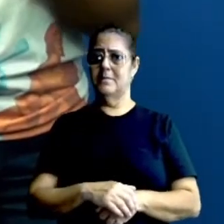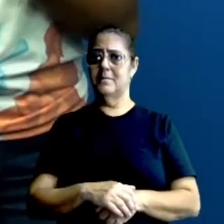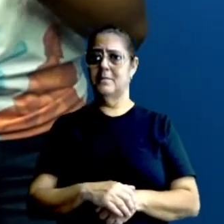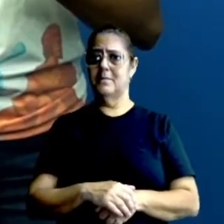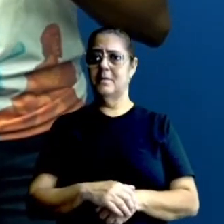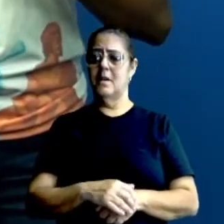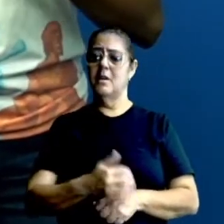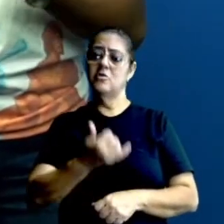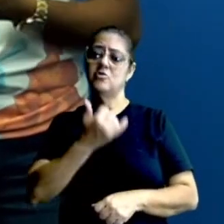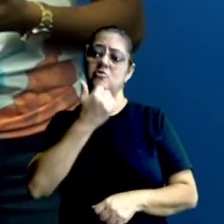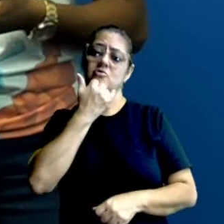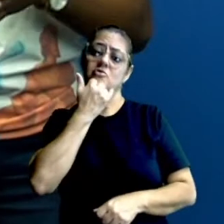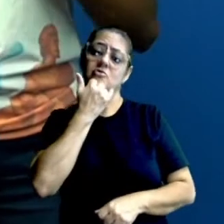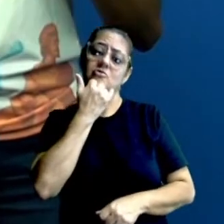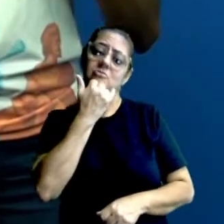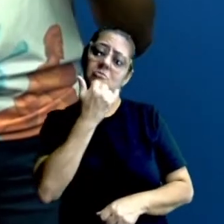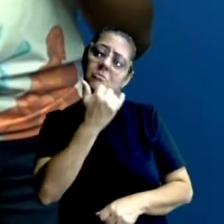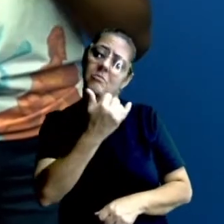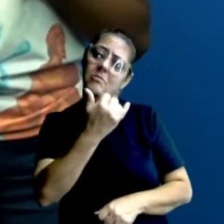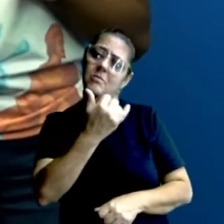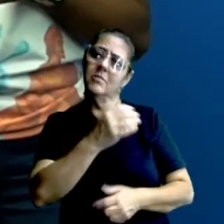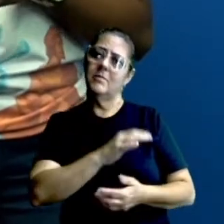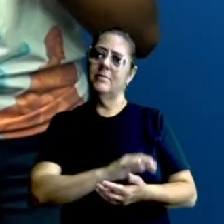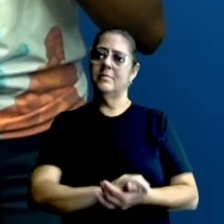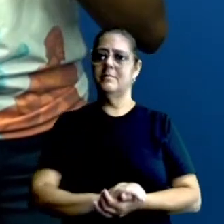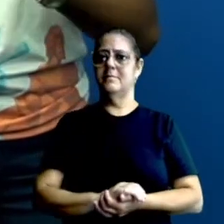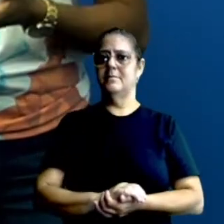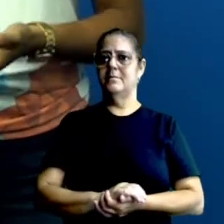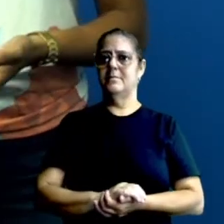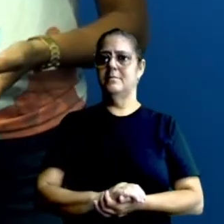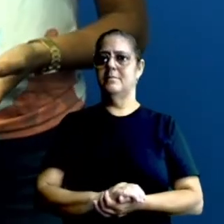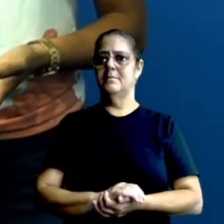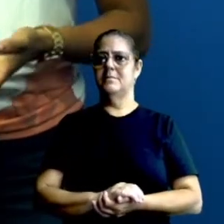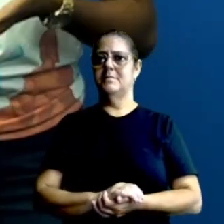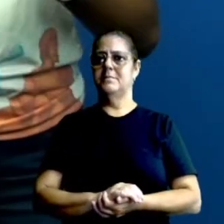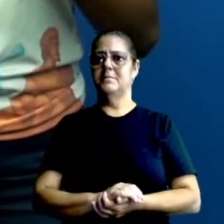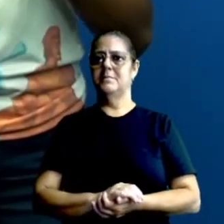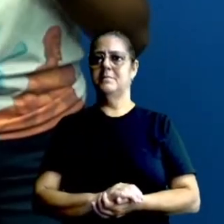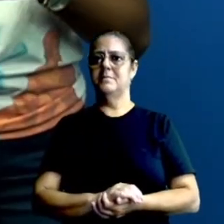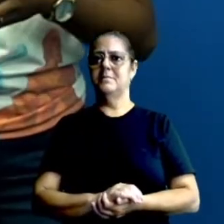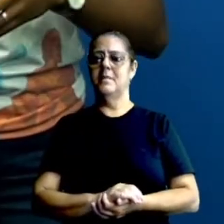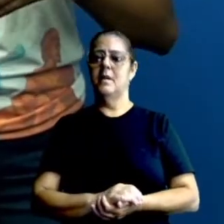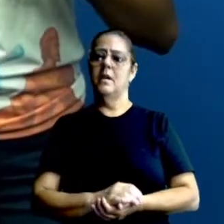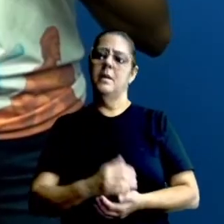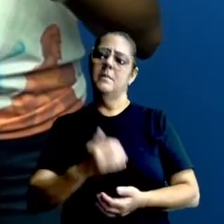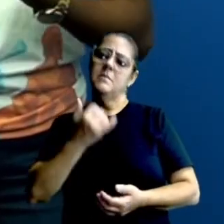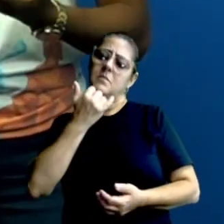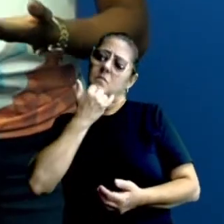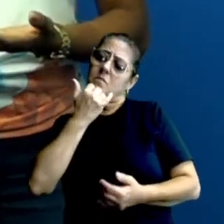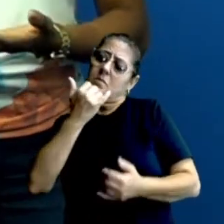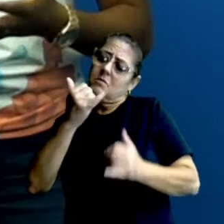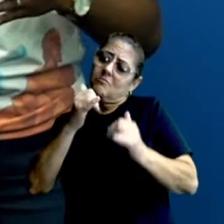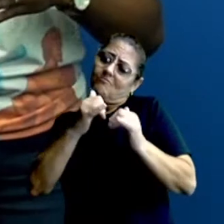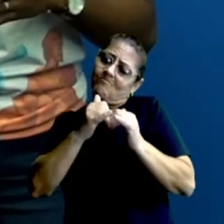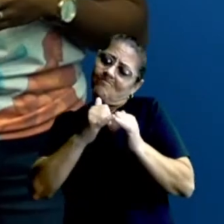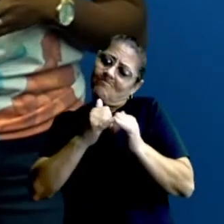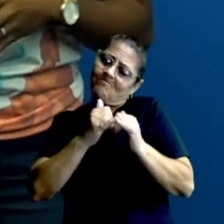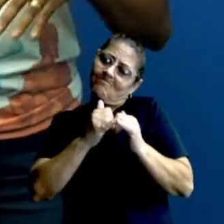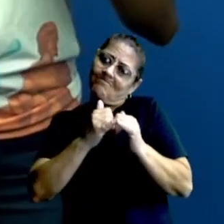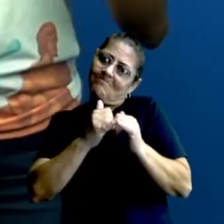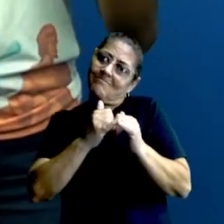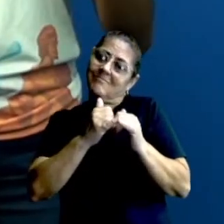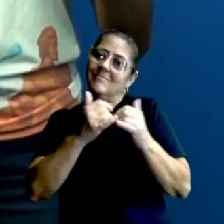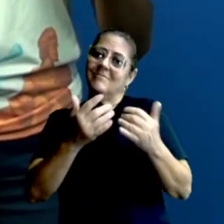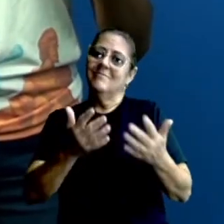Girl desculpe o perdão também podemos utilizar a mi sorry me perdoe me desculpe